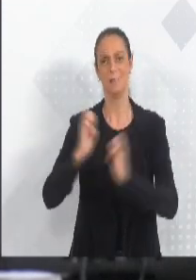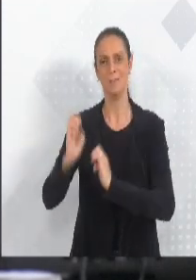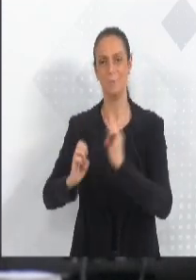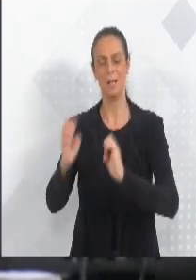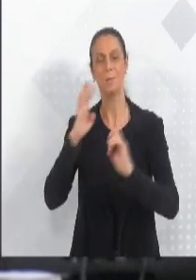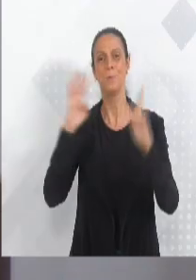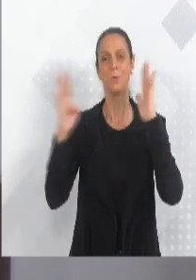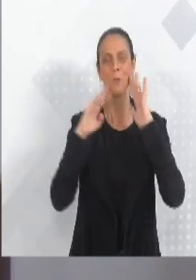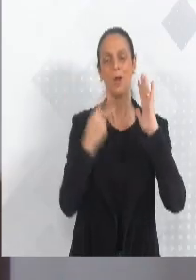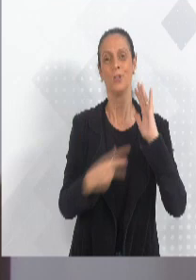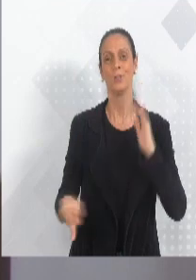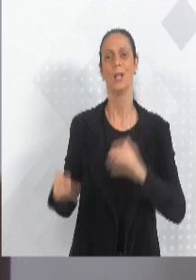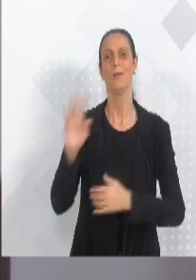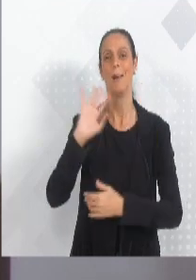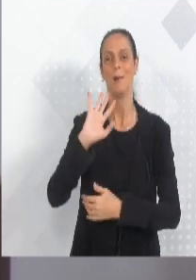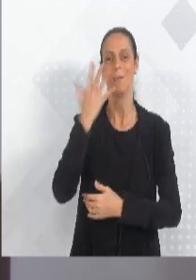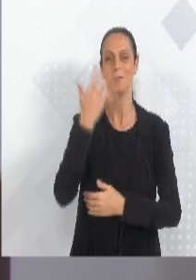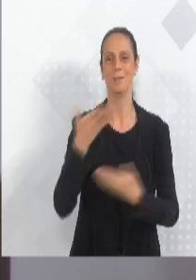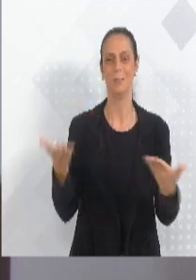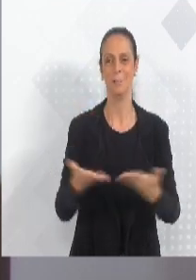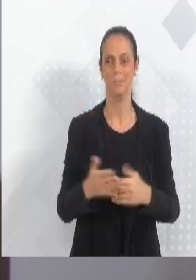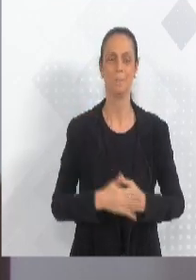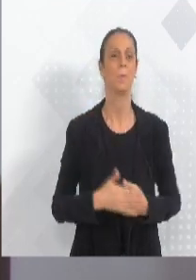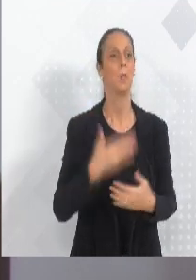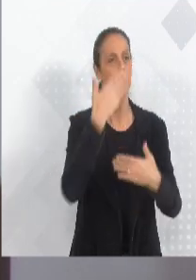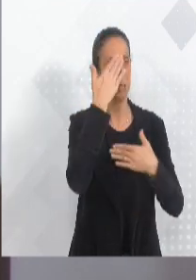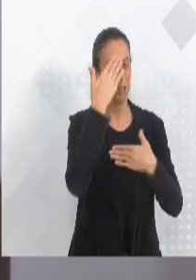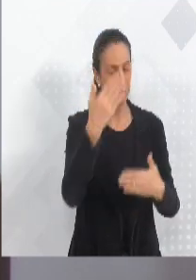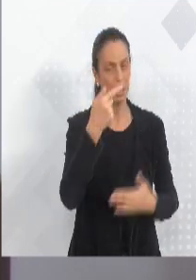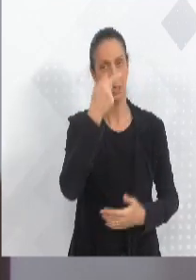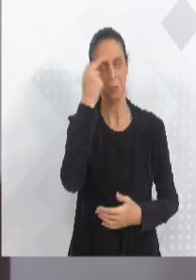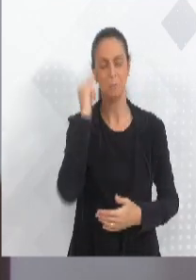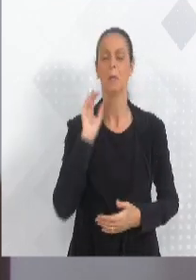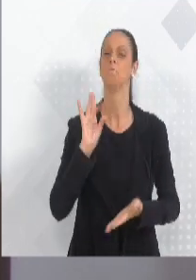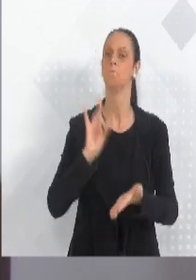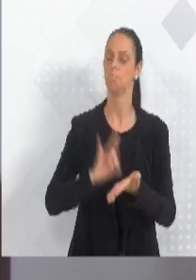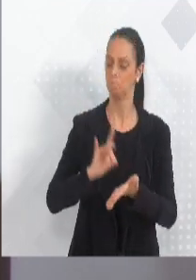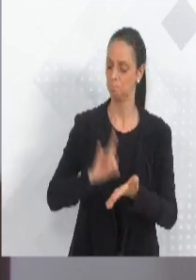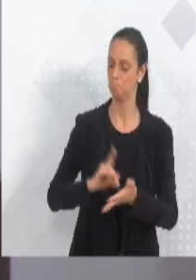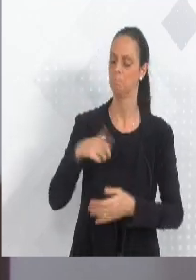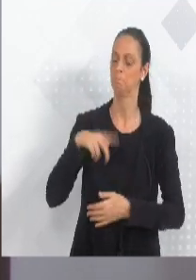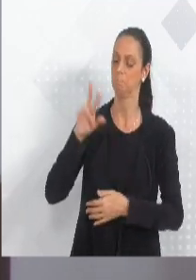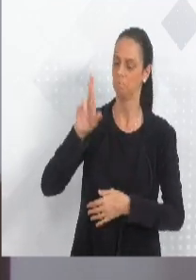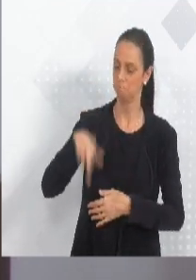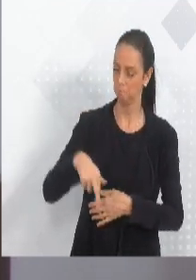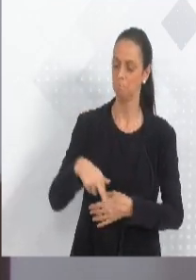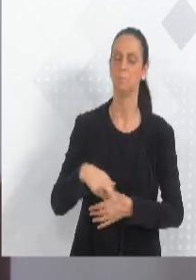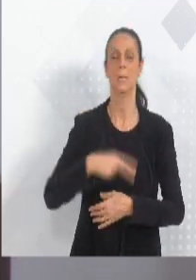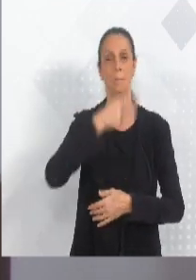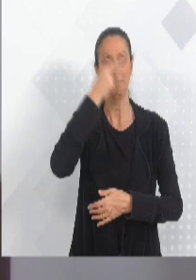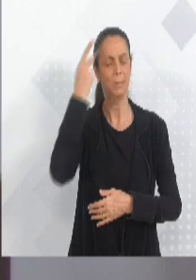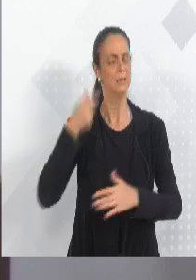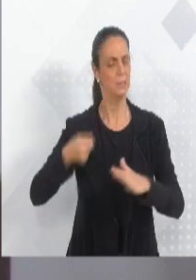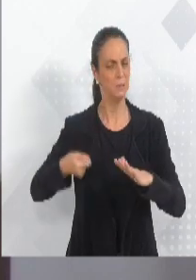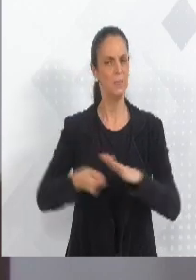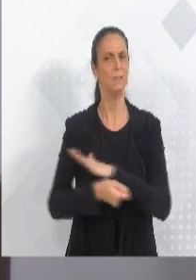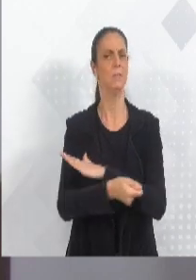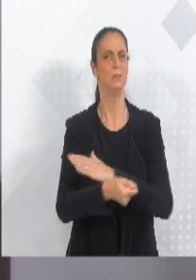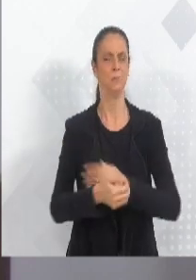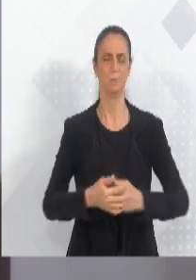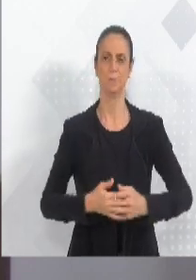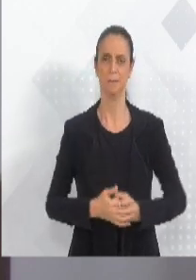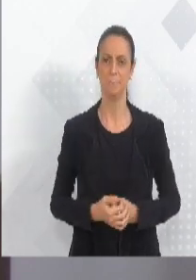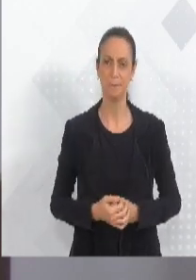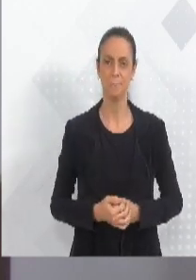esse tema Muito obrigado Não realmente Ah é um pessoal que realmente tá investindo e é